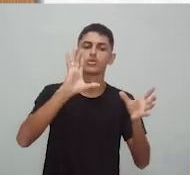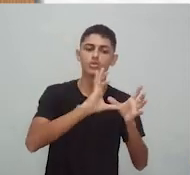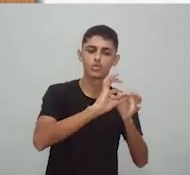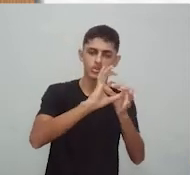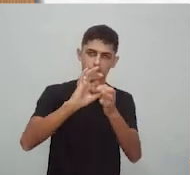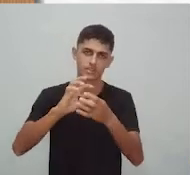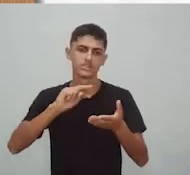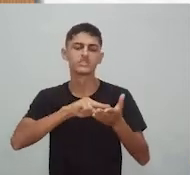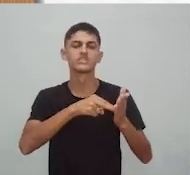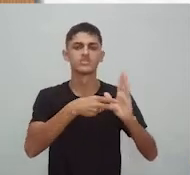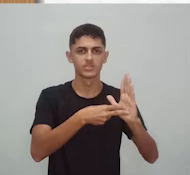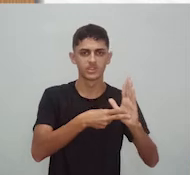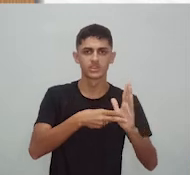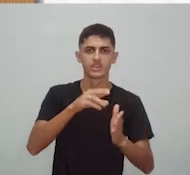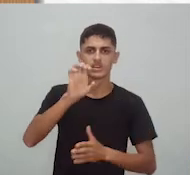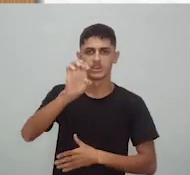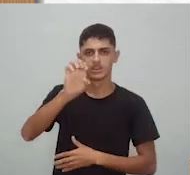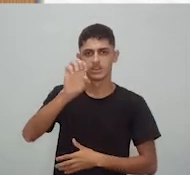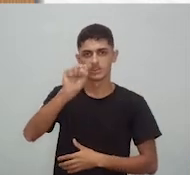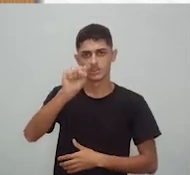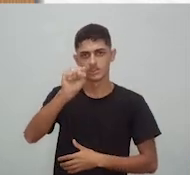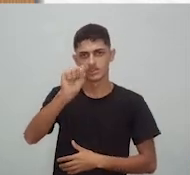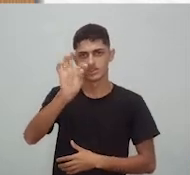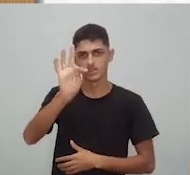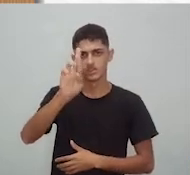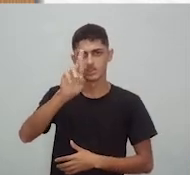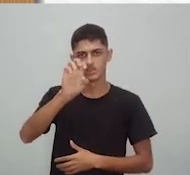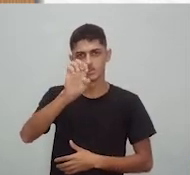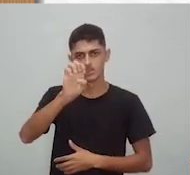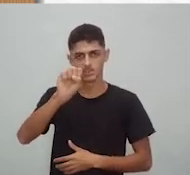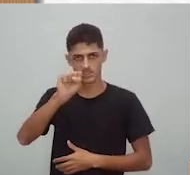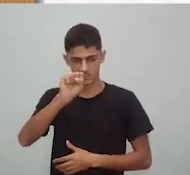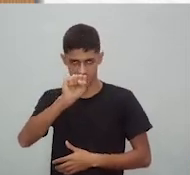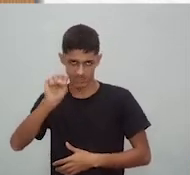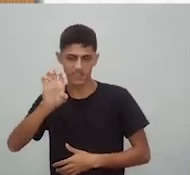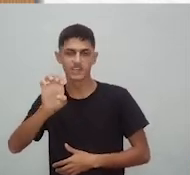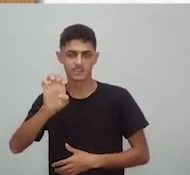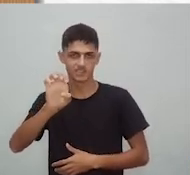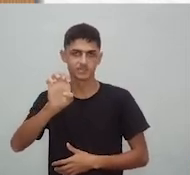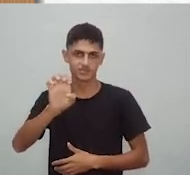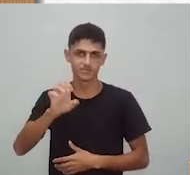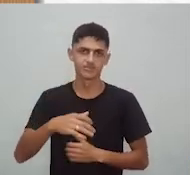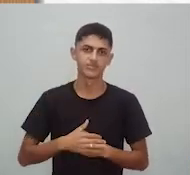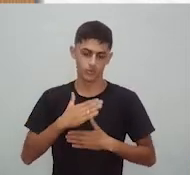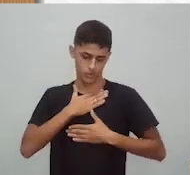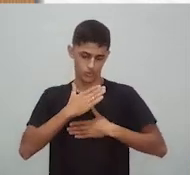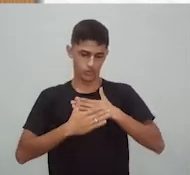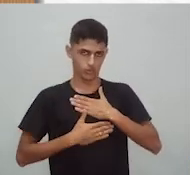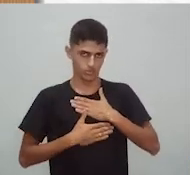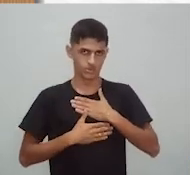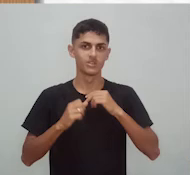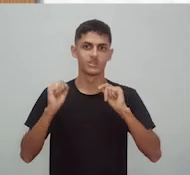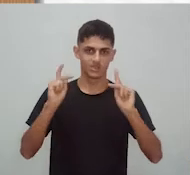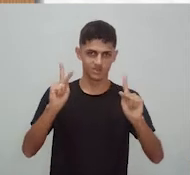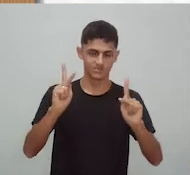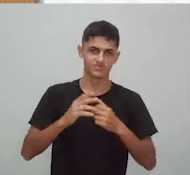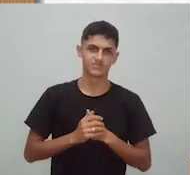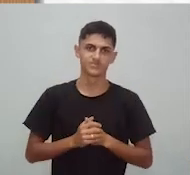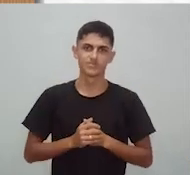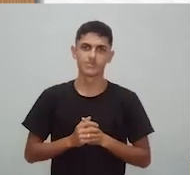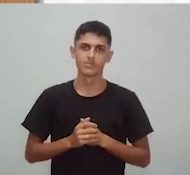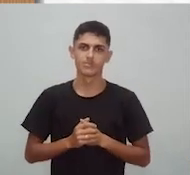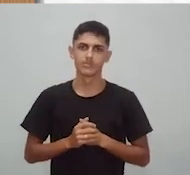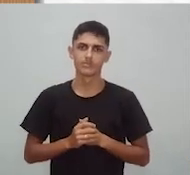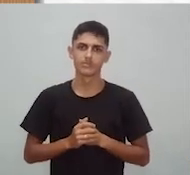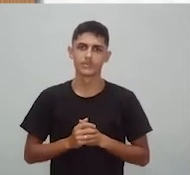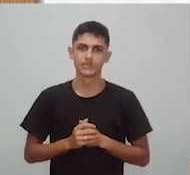realizados de forma autônoma. A gente acha que a gente está apertando nossa bexiga, mas na verdade isso é uma função involuntária, certo? Então nossa bexiga, quando a